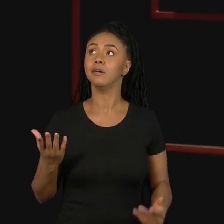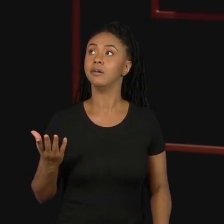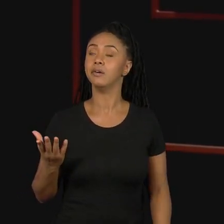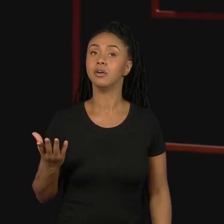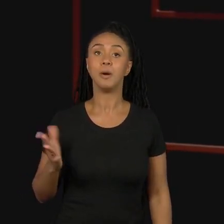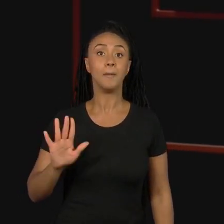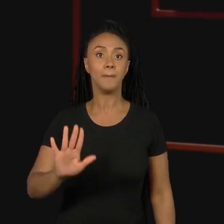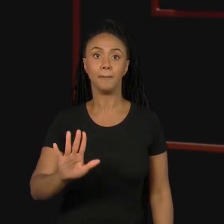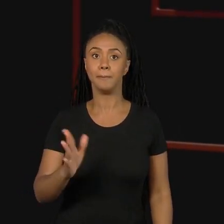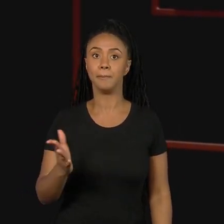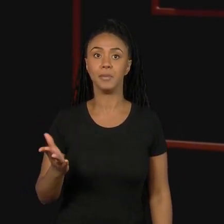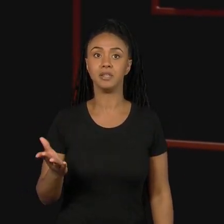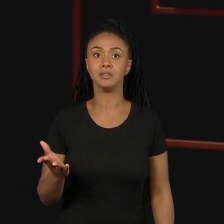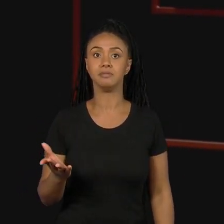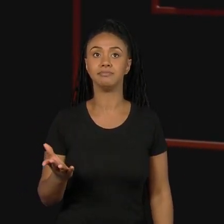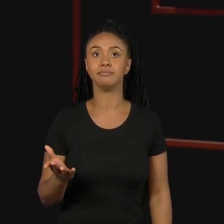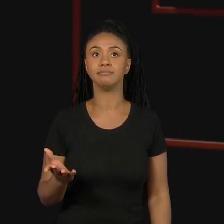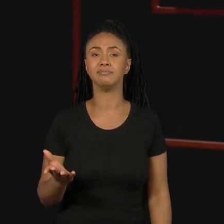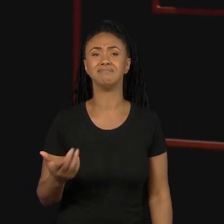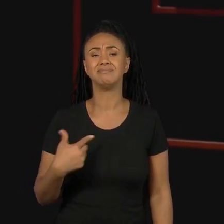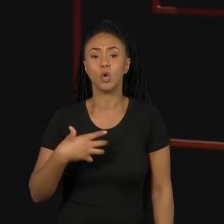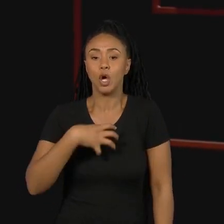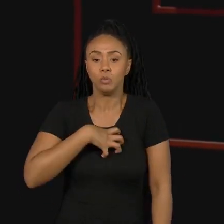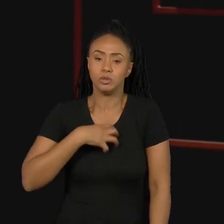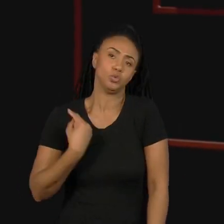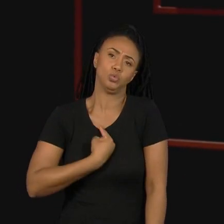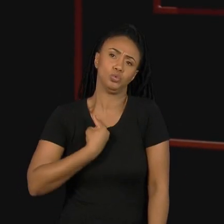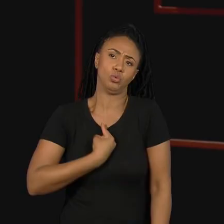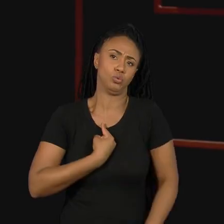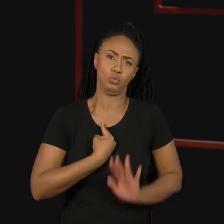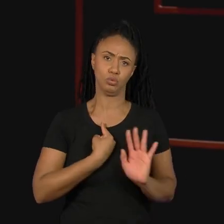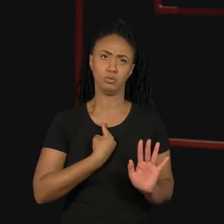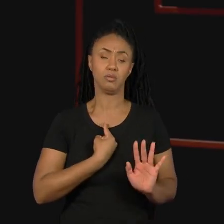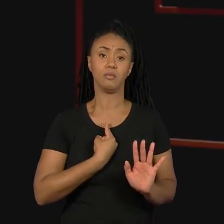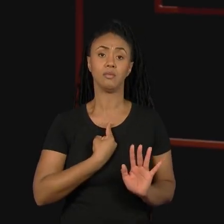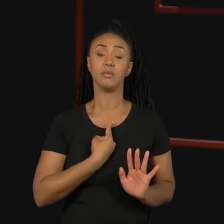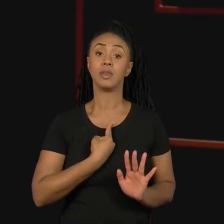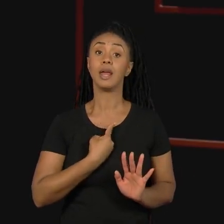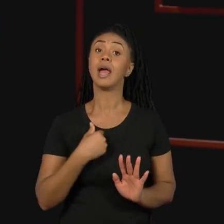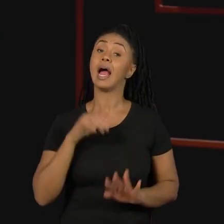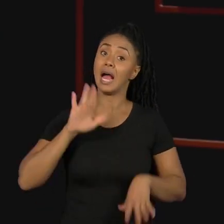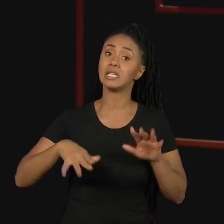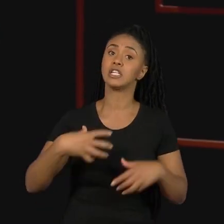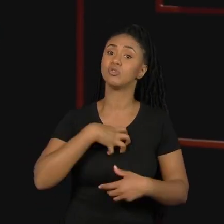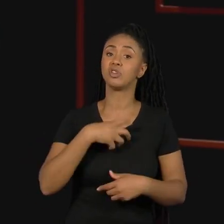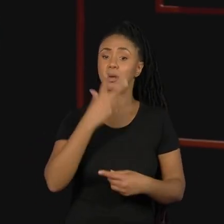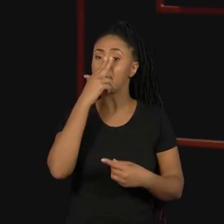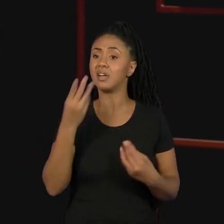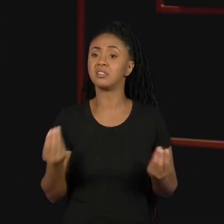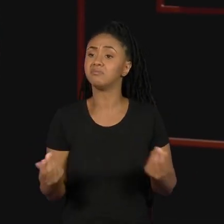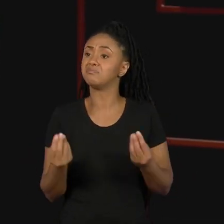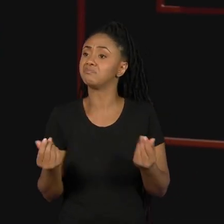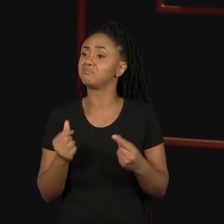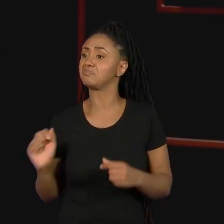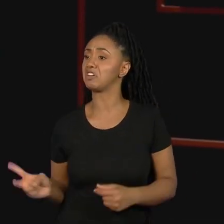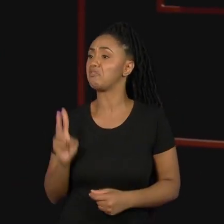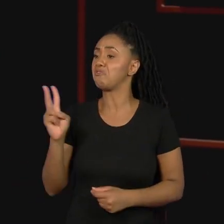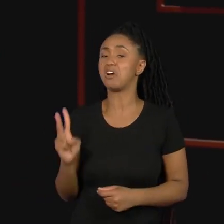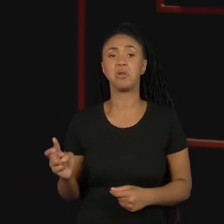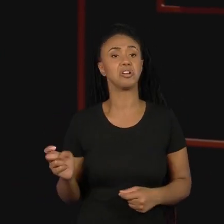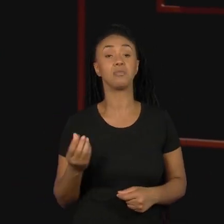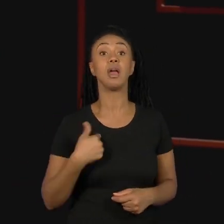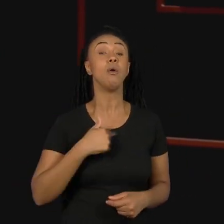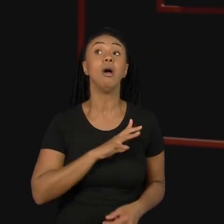Eu não tenho... Eu me sinto órfão aqui. Eu me sinto desperdiçado bastante, porque eu adoro